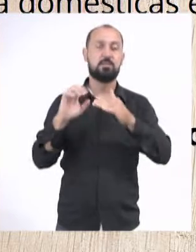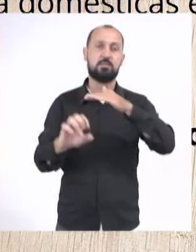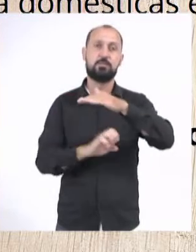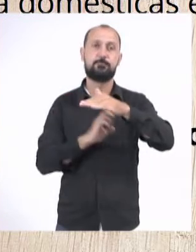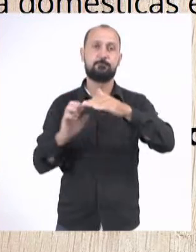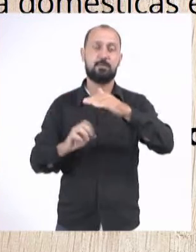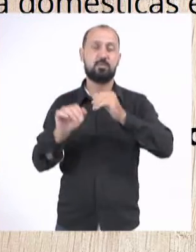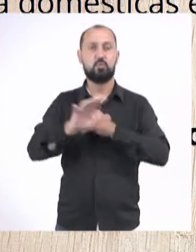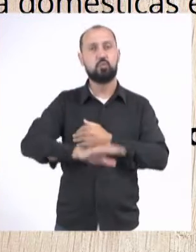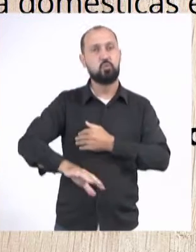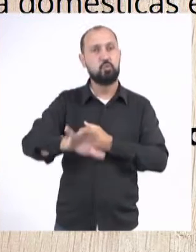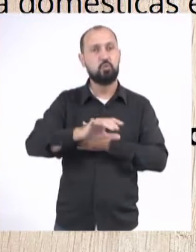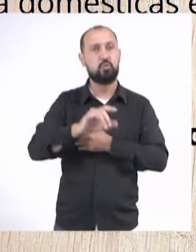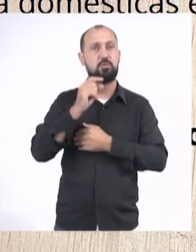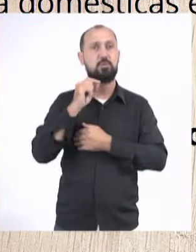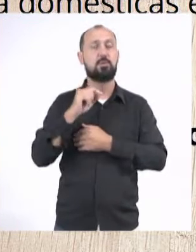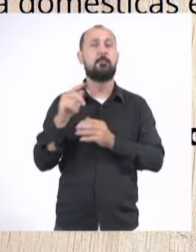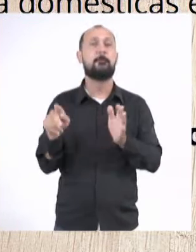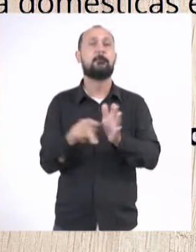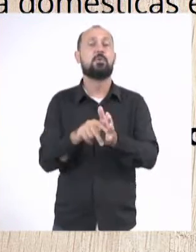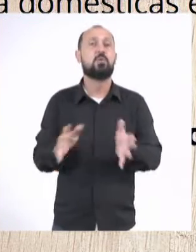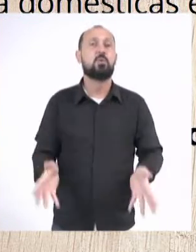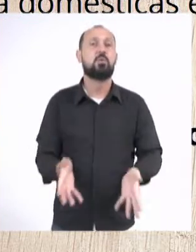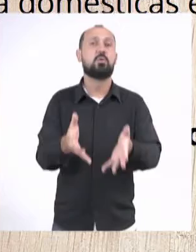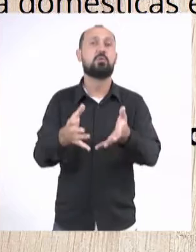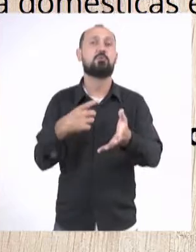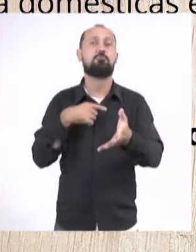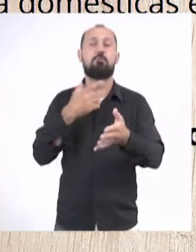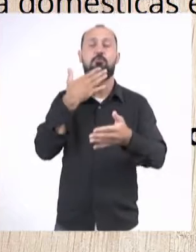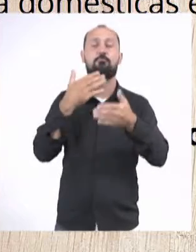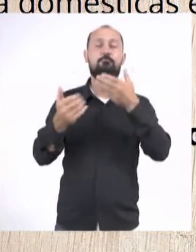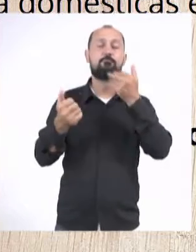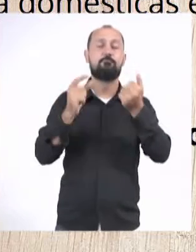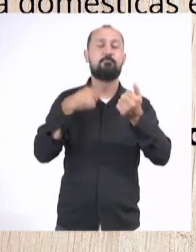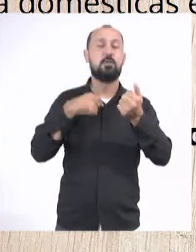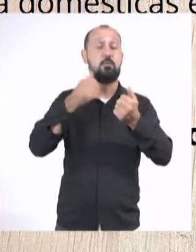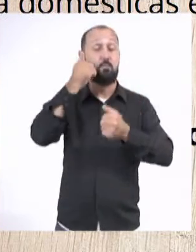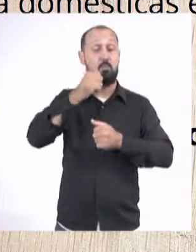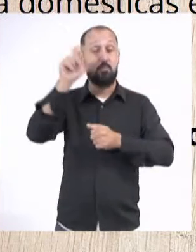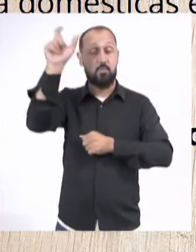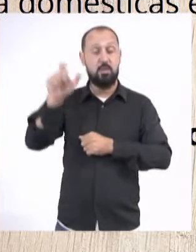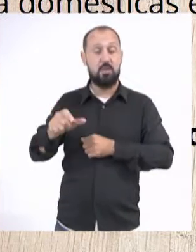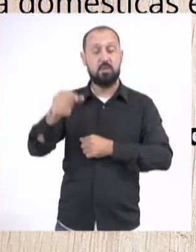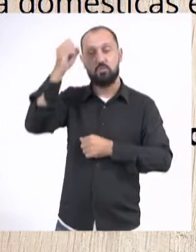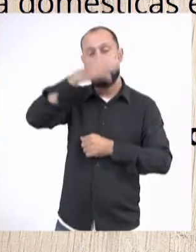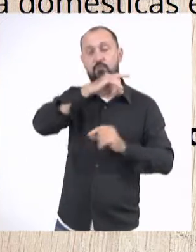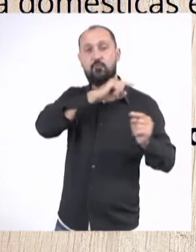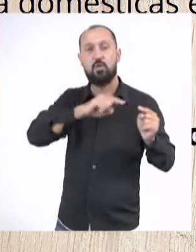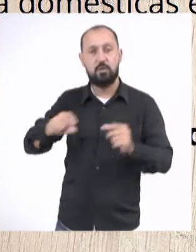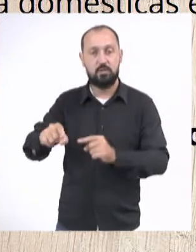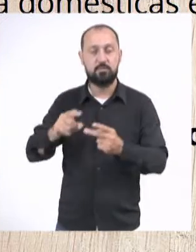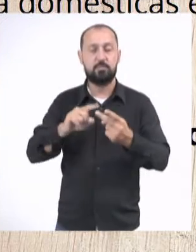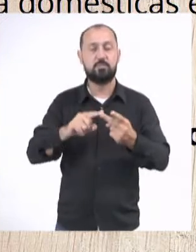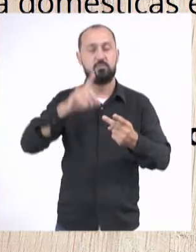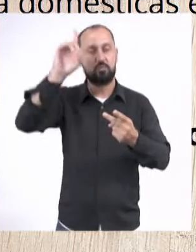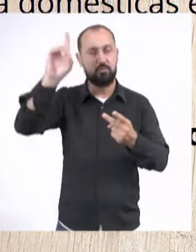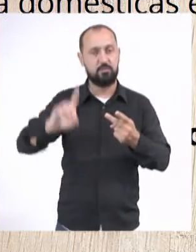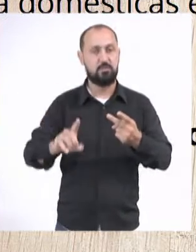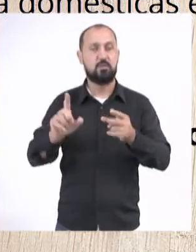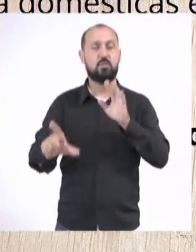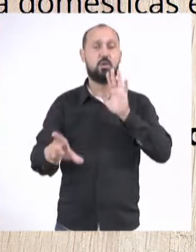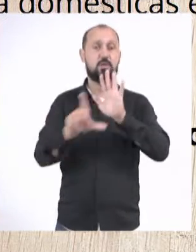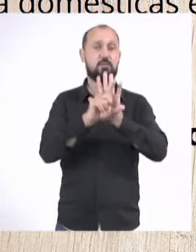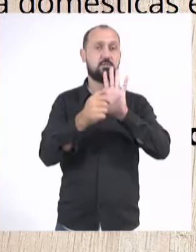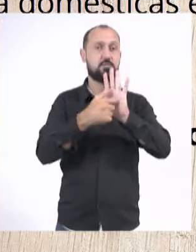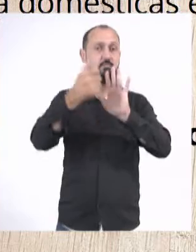empresas regionais e incentivos para a contratação de mulheres vítimas de violências domésticas e pessoas com deficiência, conforme